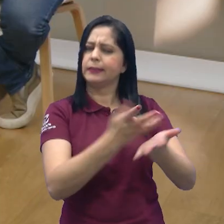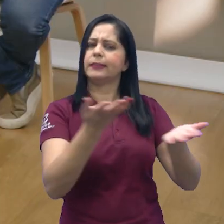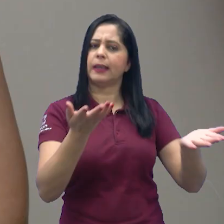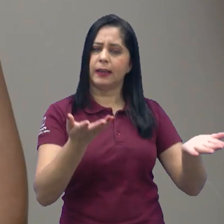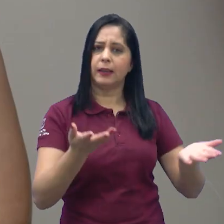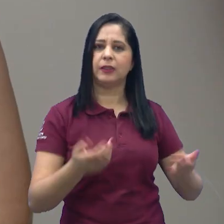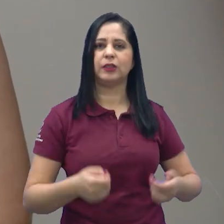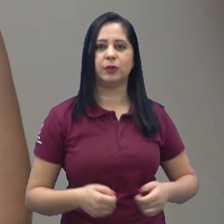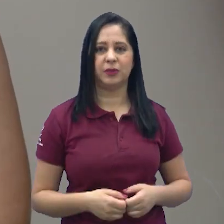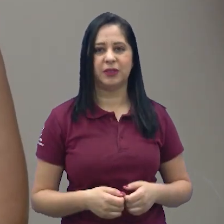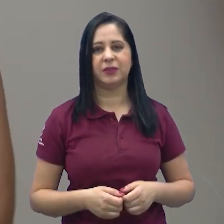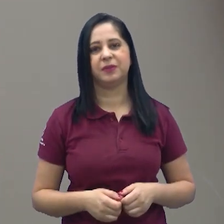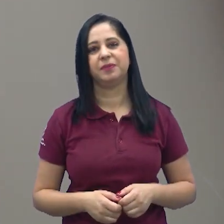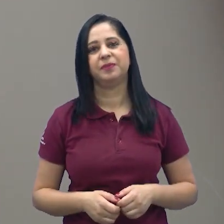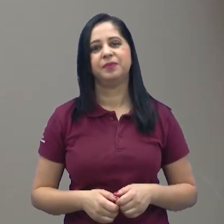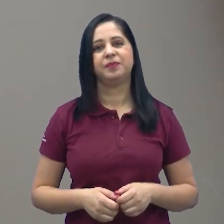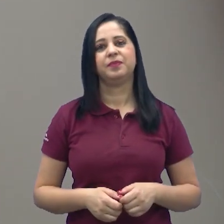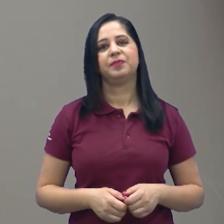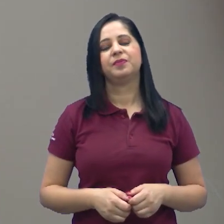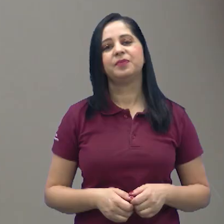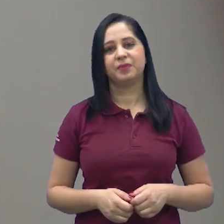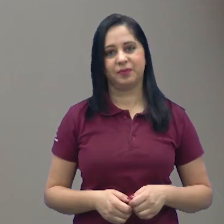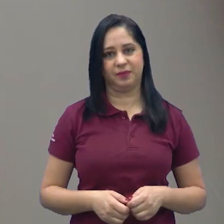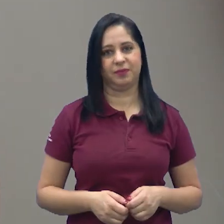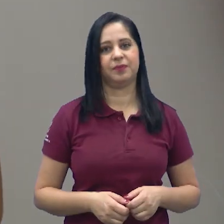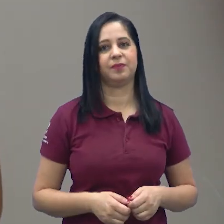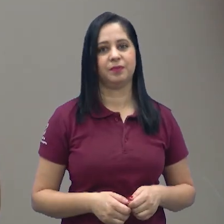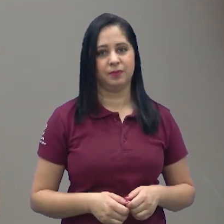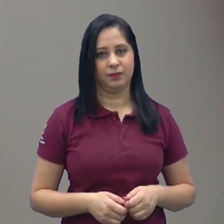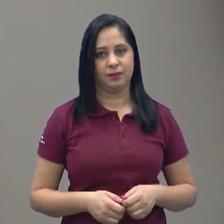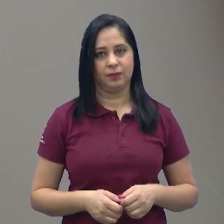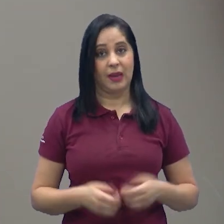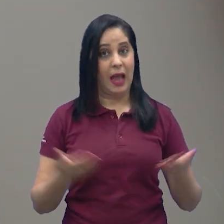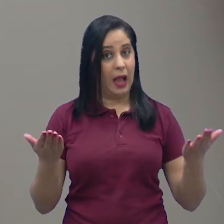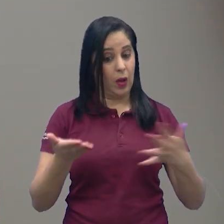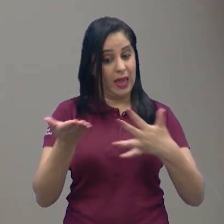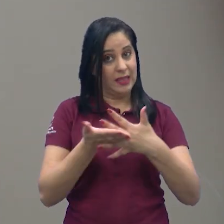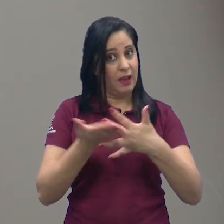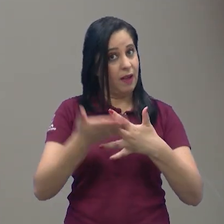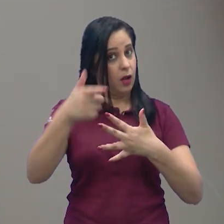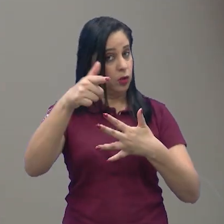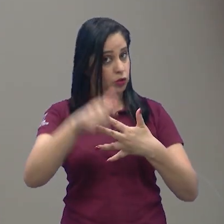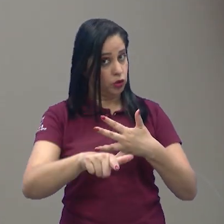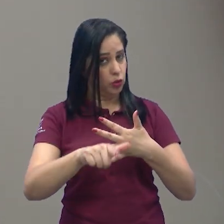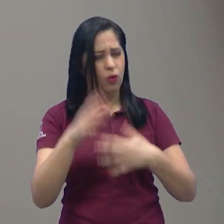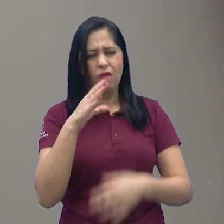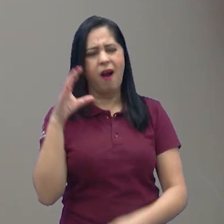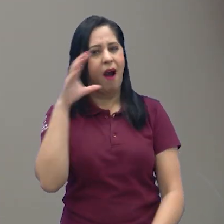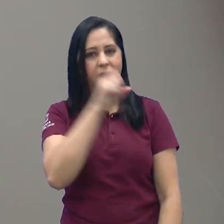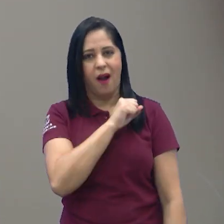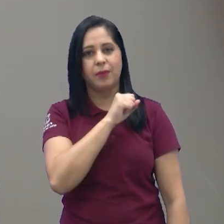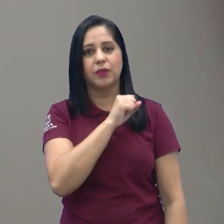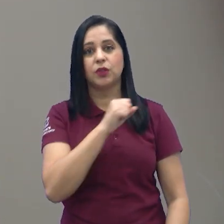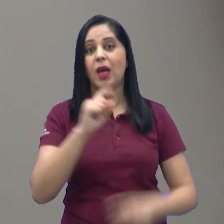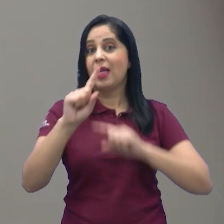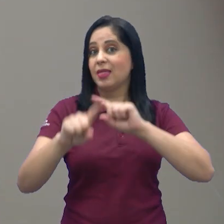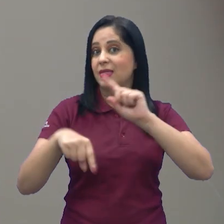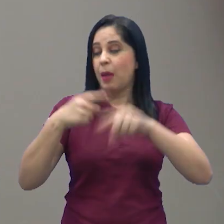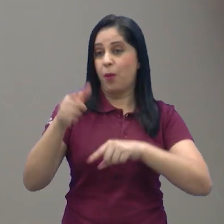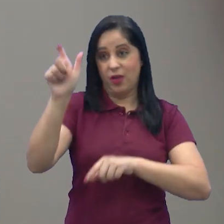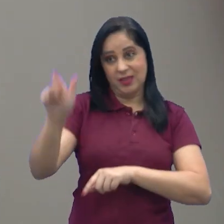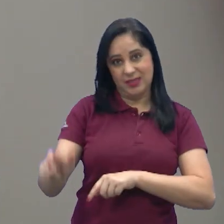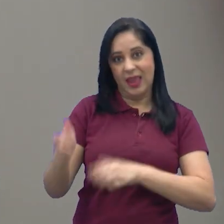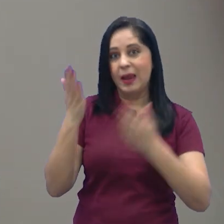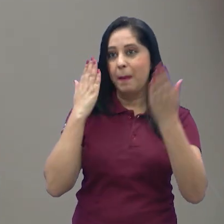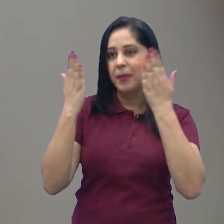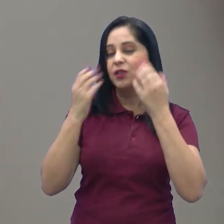é a receita. É isso aí, olha só, gente. Agora nós vamos para mais uma pausa rapidinho, porque na volta o psicólogo André vai